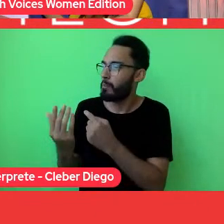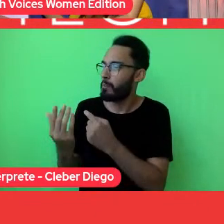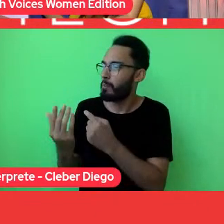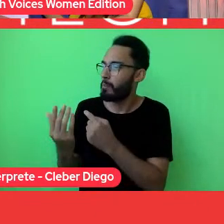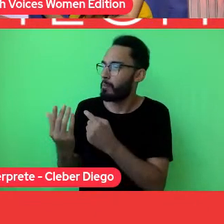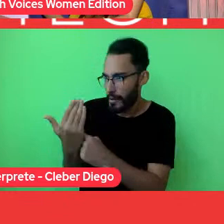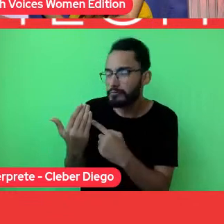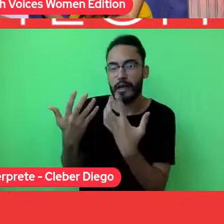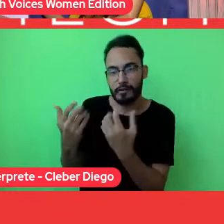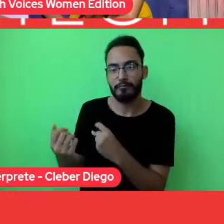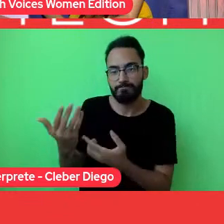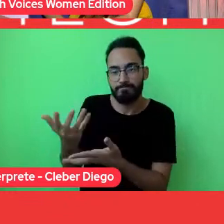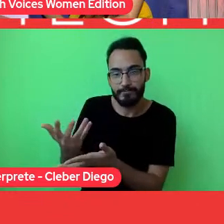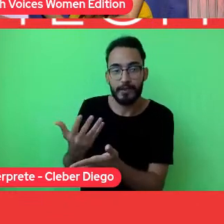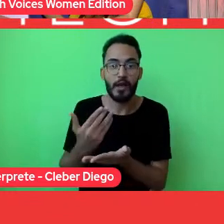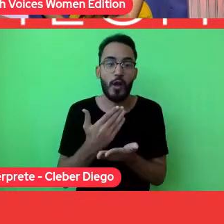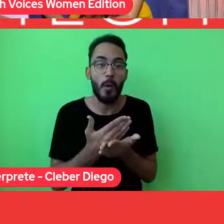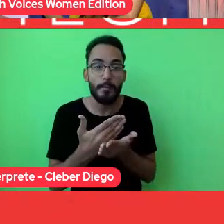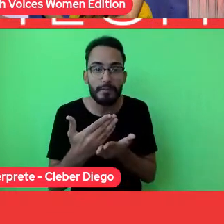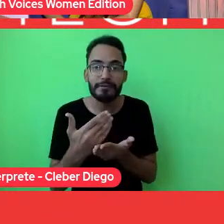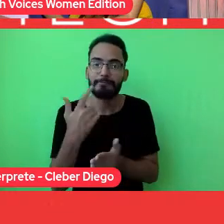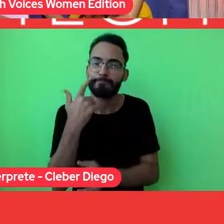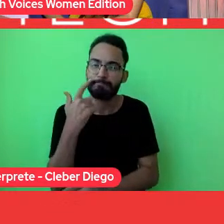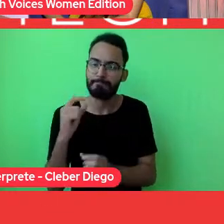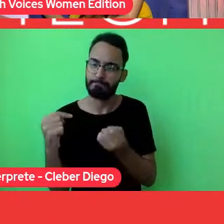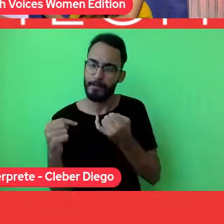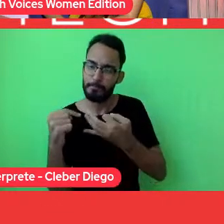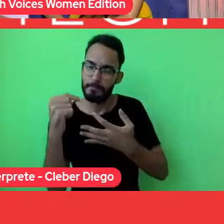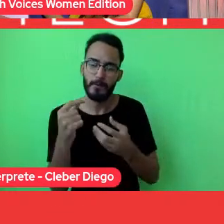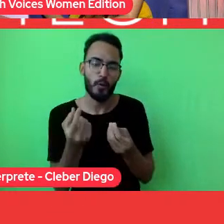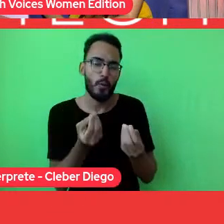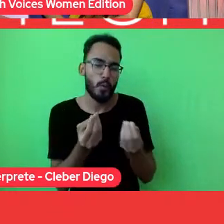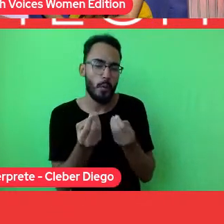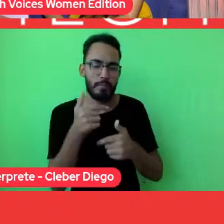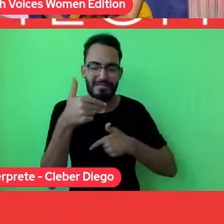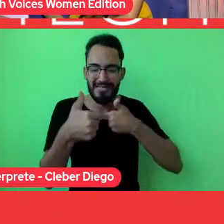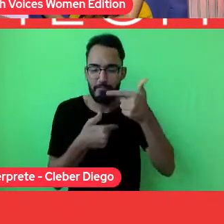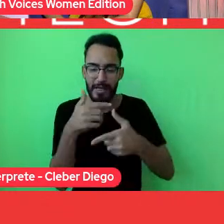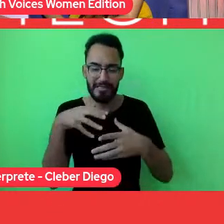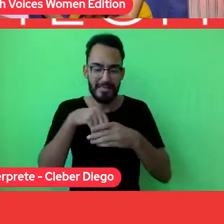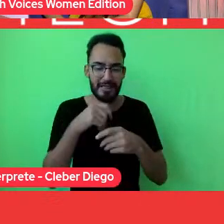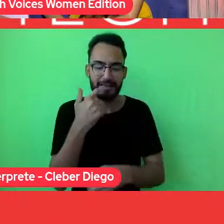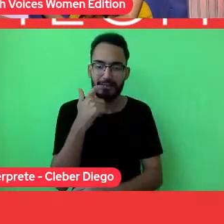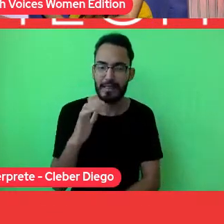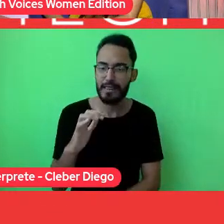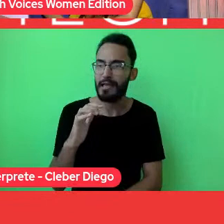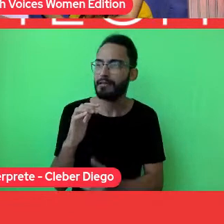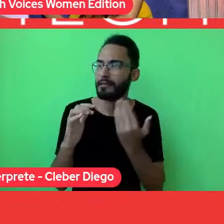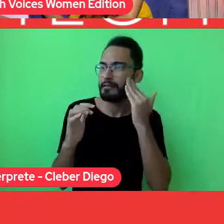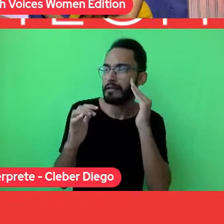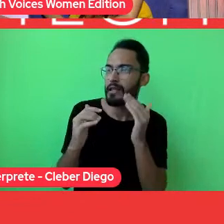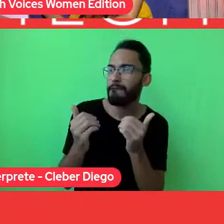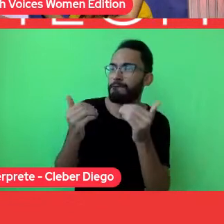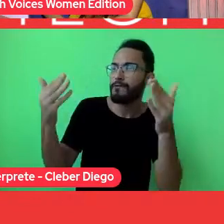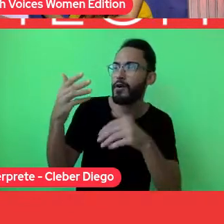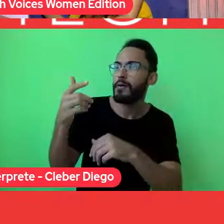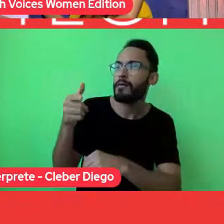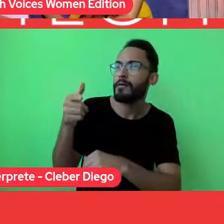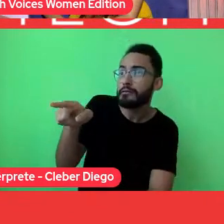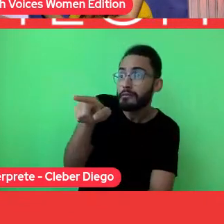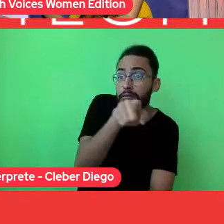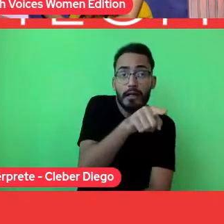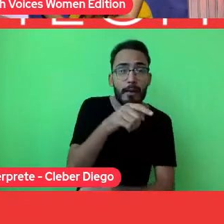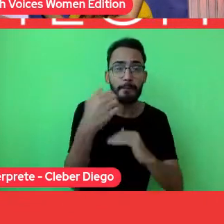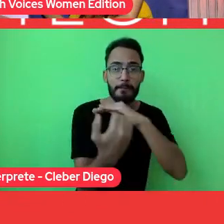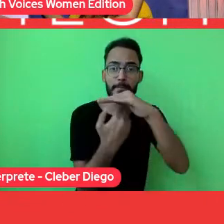Começamos de levantar o que a gente estava fazendo na C&T, de entender o que outras empresas estavam fazendo, comecei a participar de vários